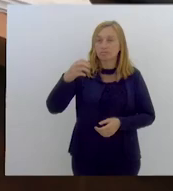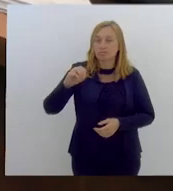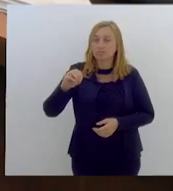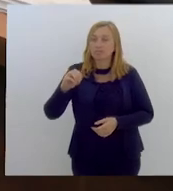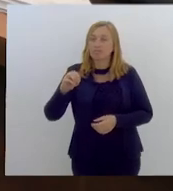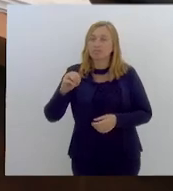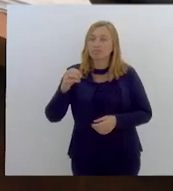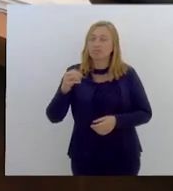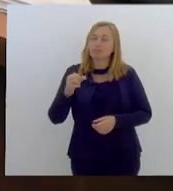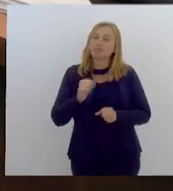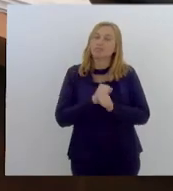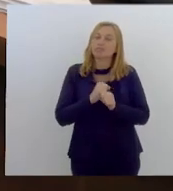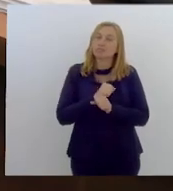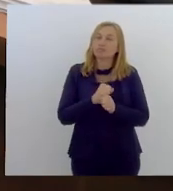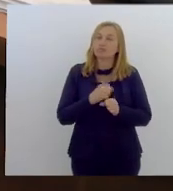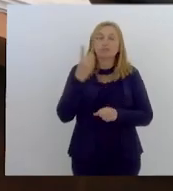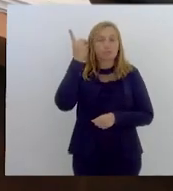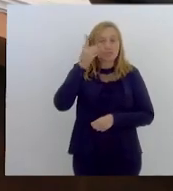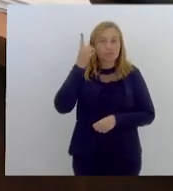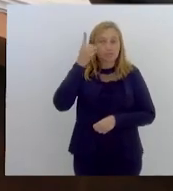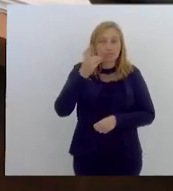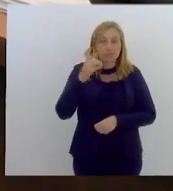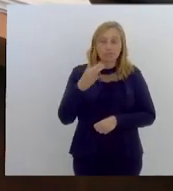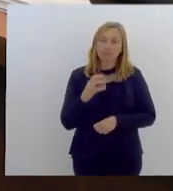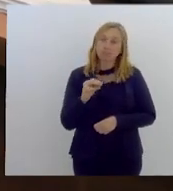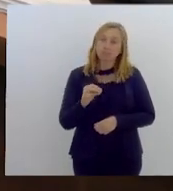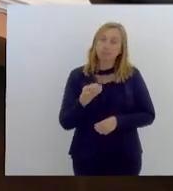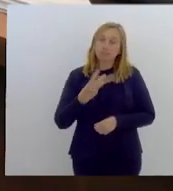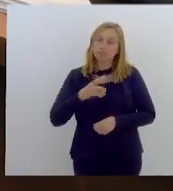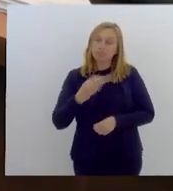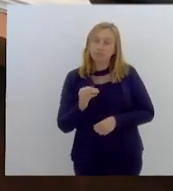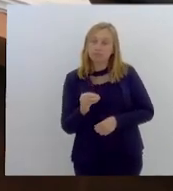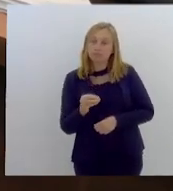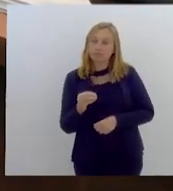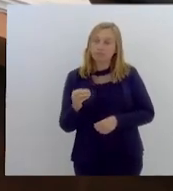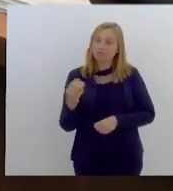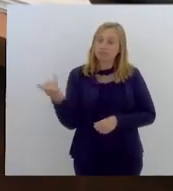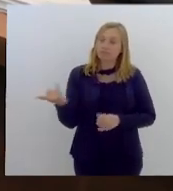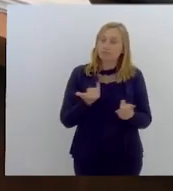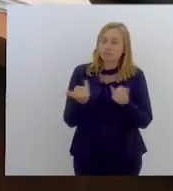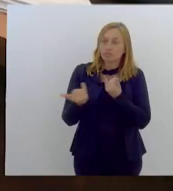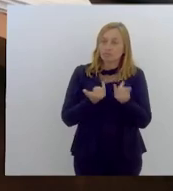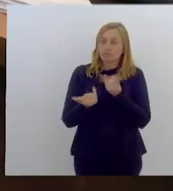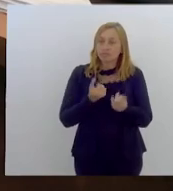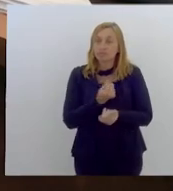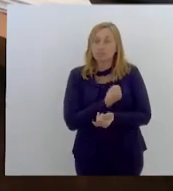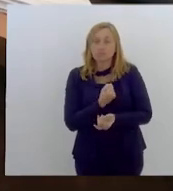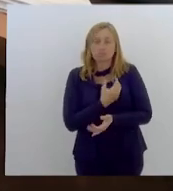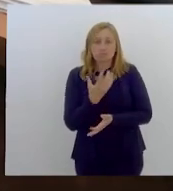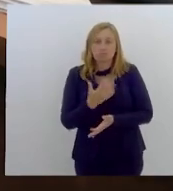Machado trouxe números aqui que me assustou, não havia me debruçado sobre a causa.